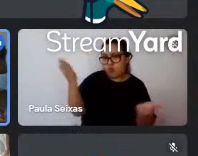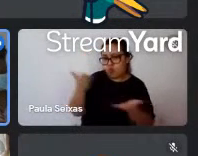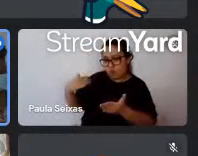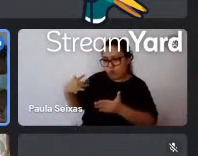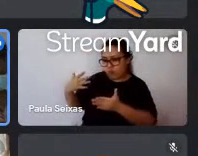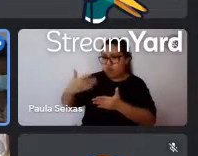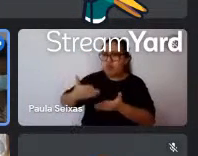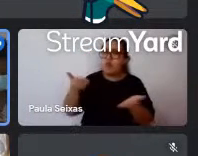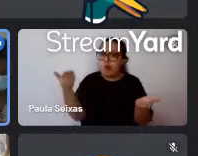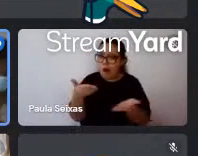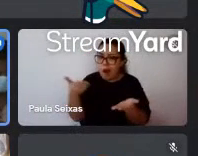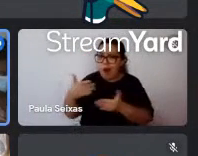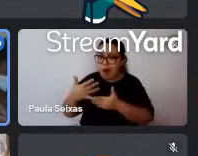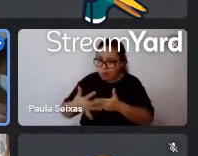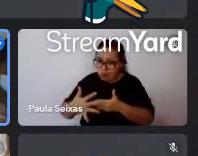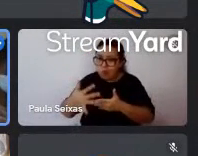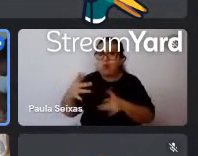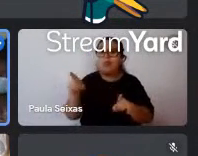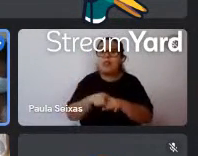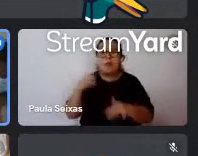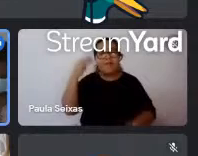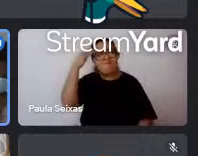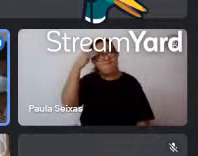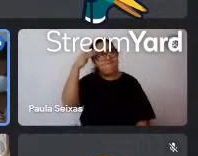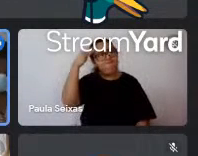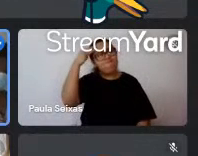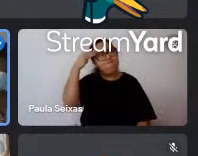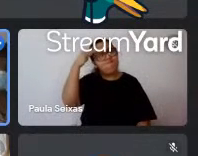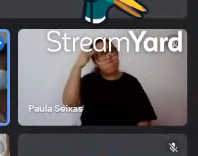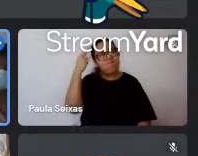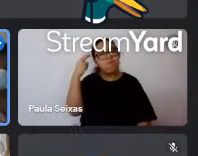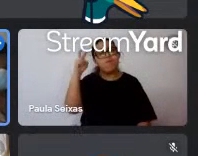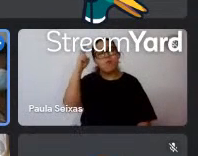são memorizadas e muitas vezes